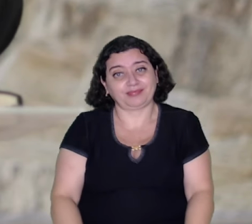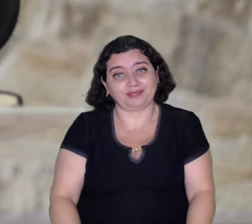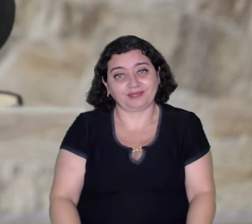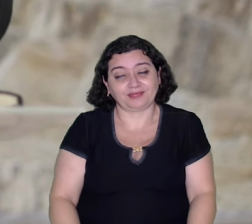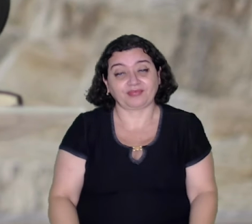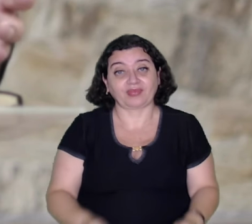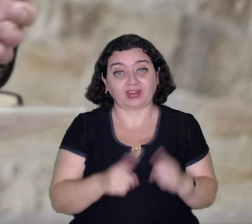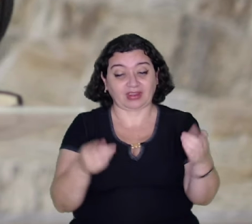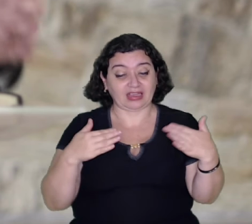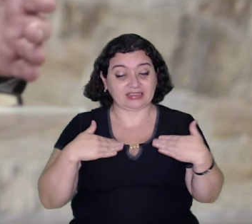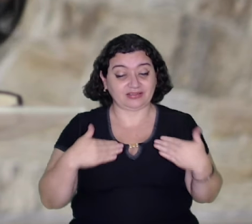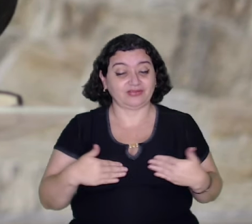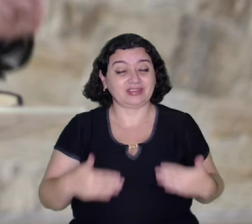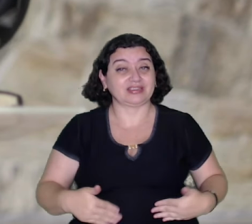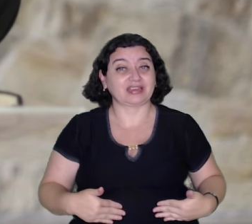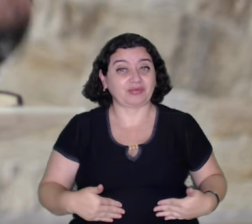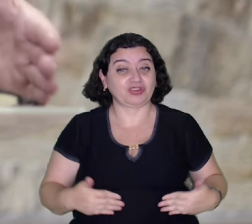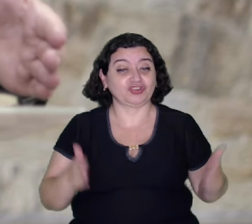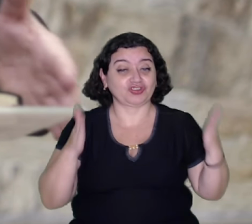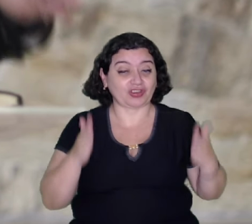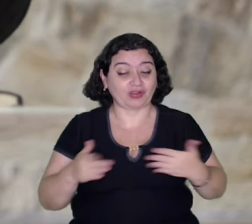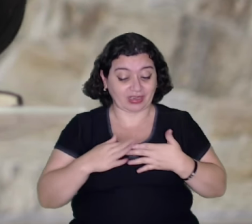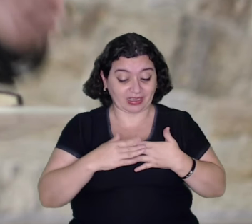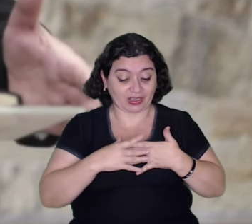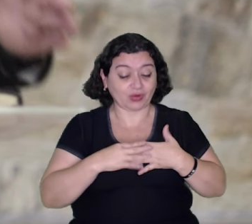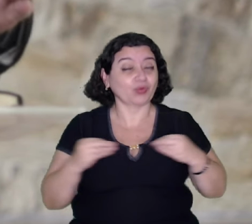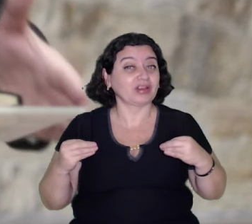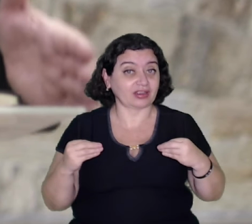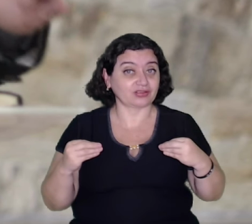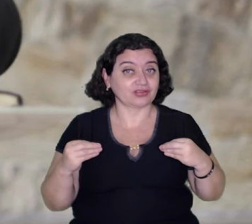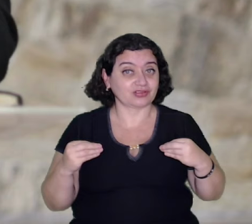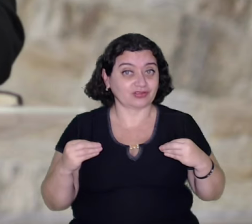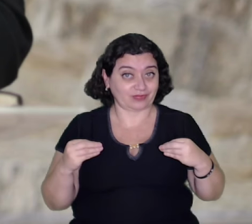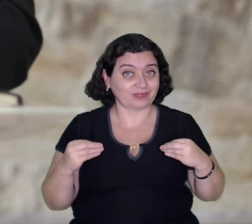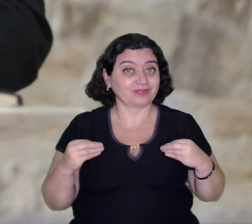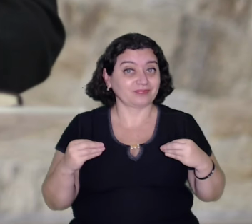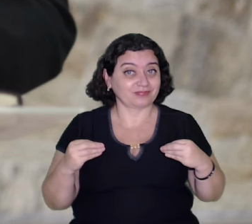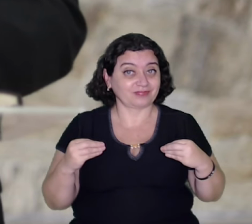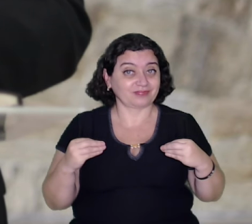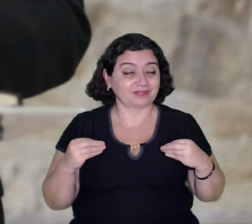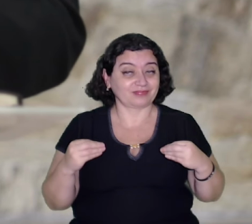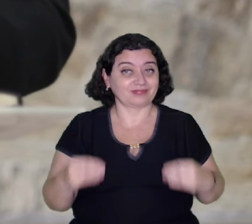Mas fisicamente agora estavam curados e ficaram curados.